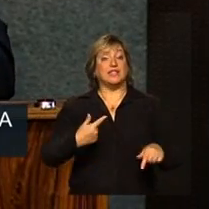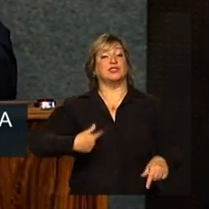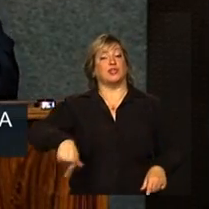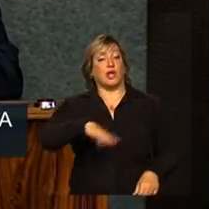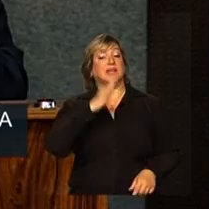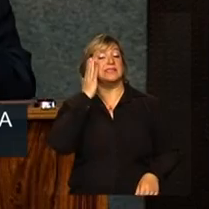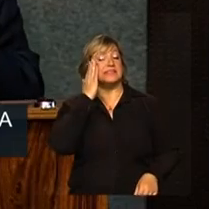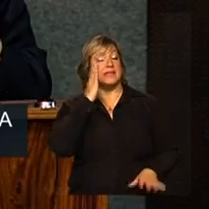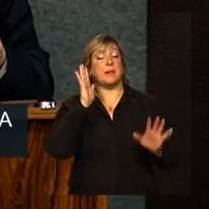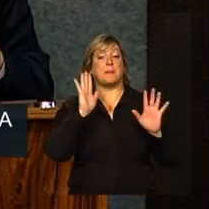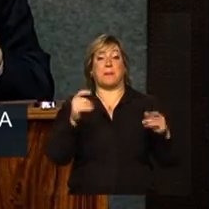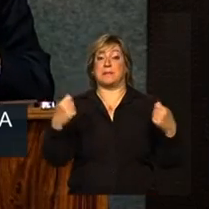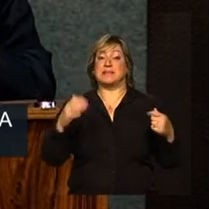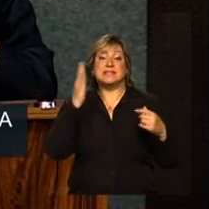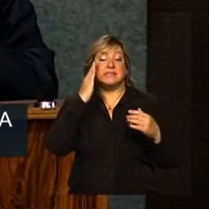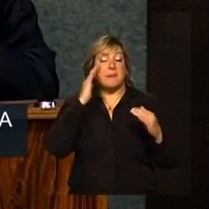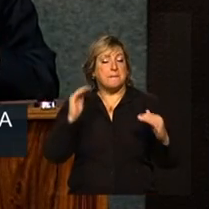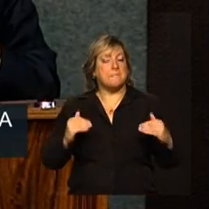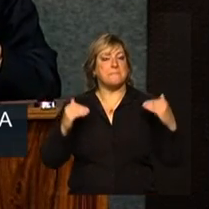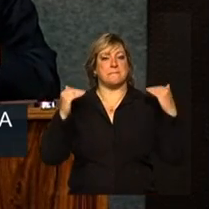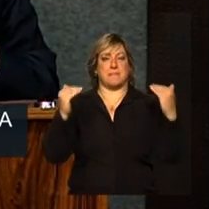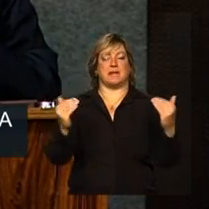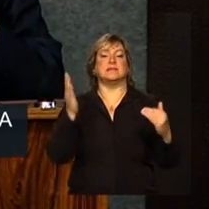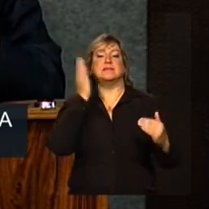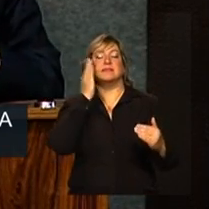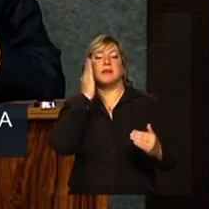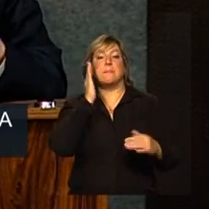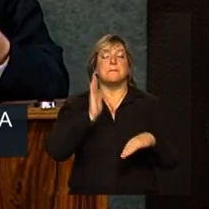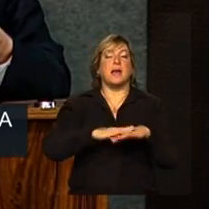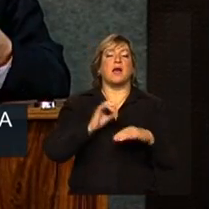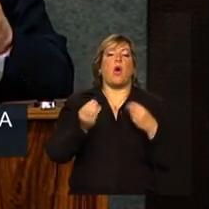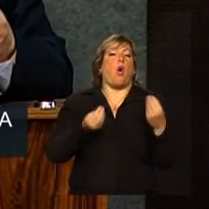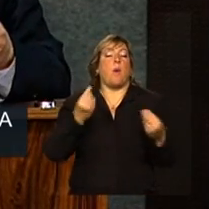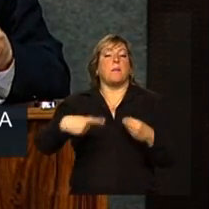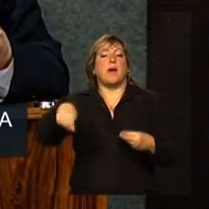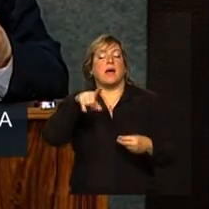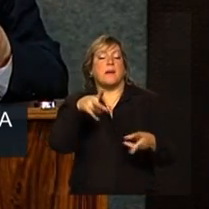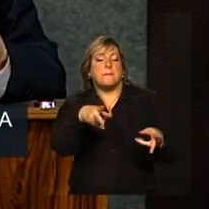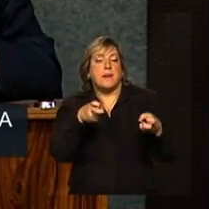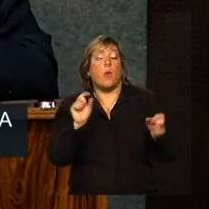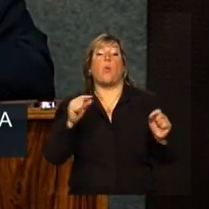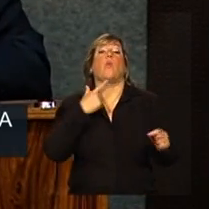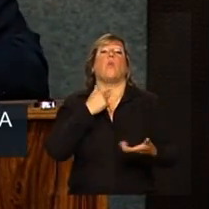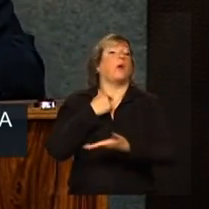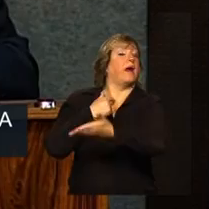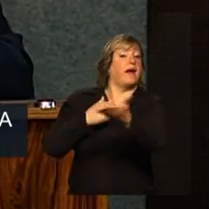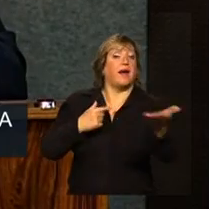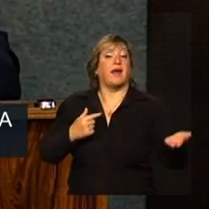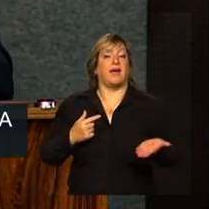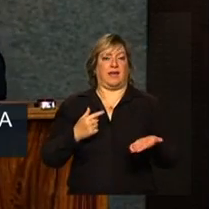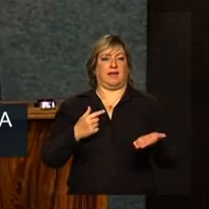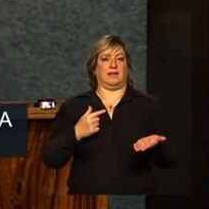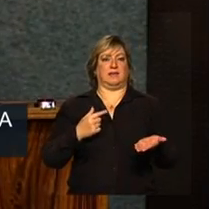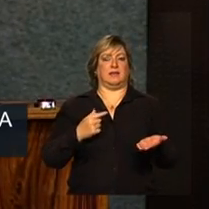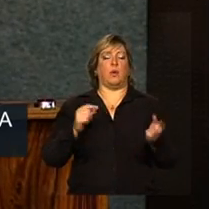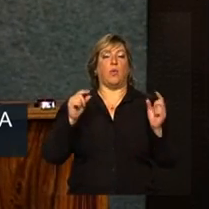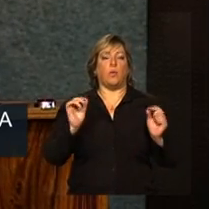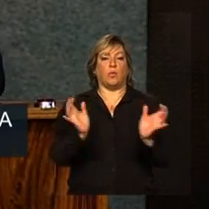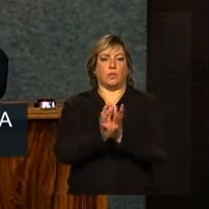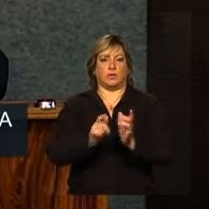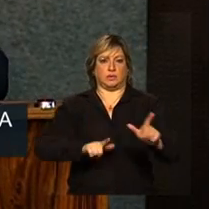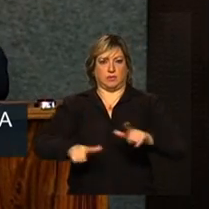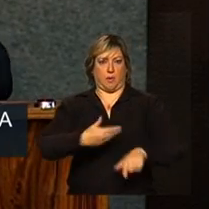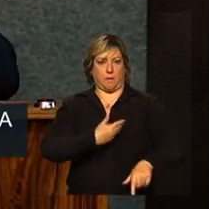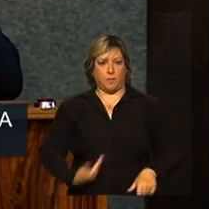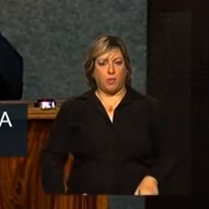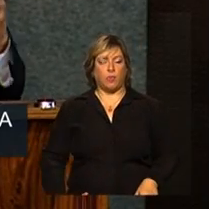sabe, mas nós precisamos saber mais, nós precisamos saber como é que elas percebem, o que é que elas querem, para que a ação do setor público